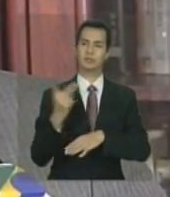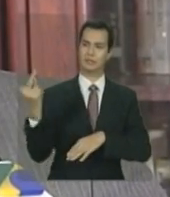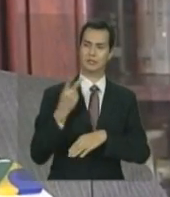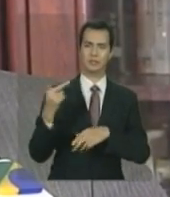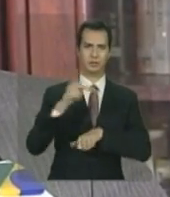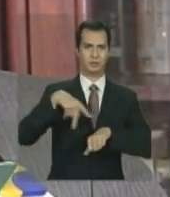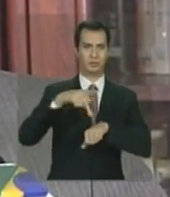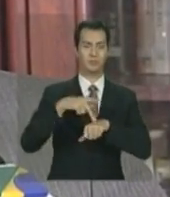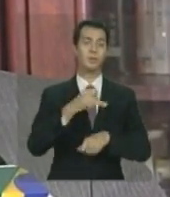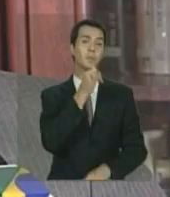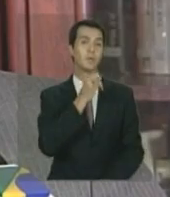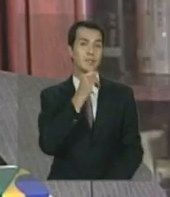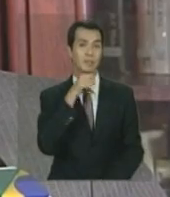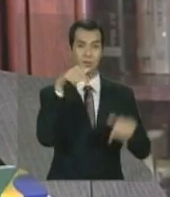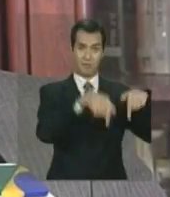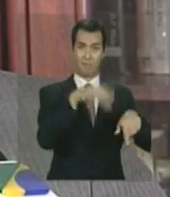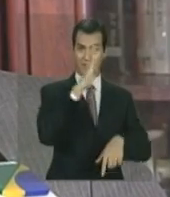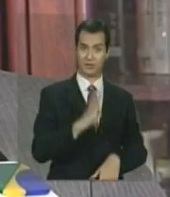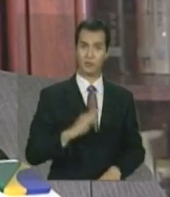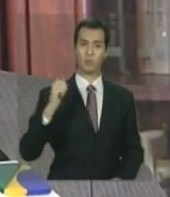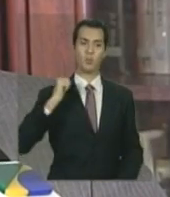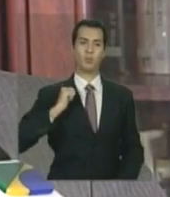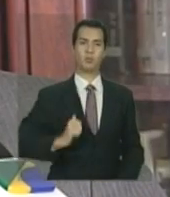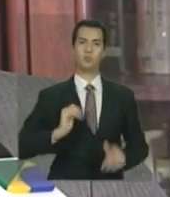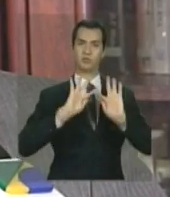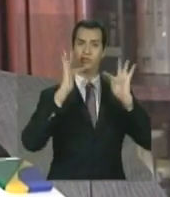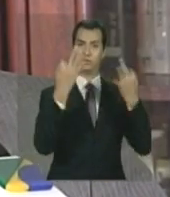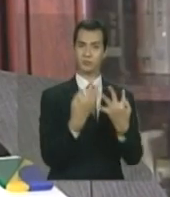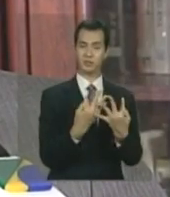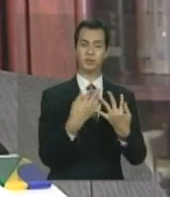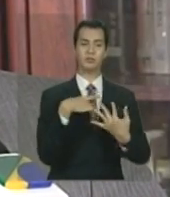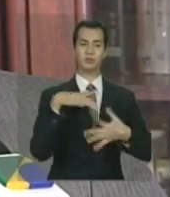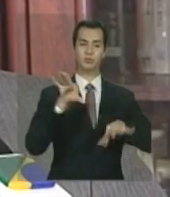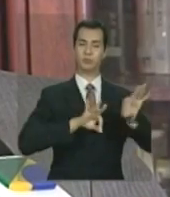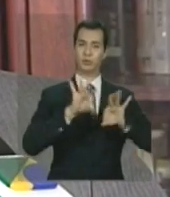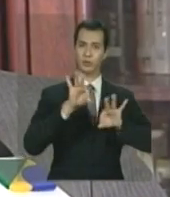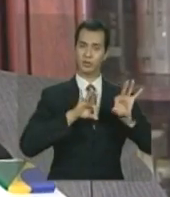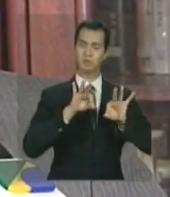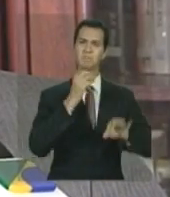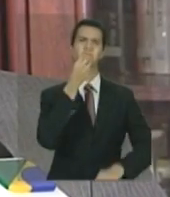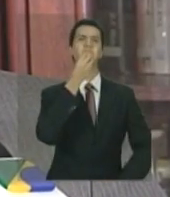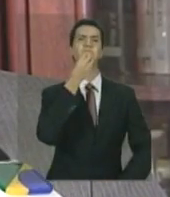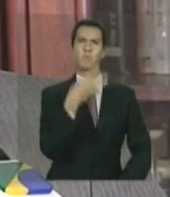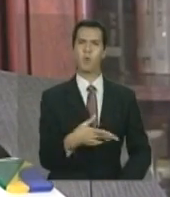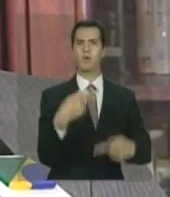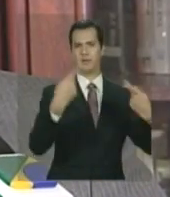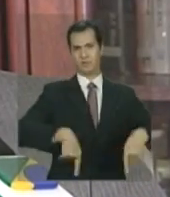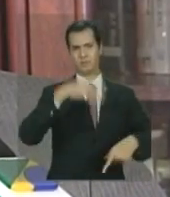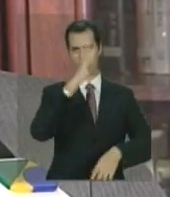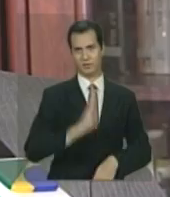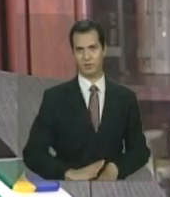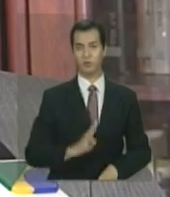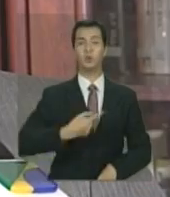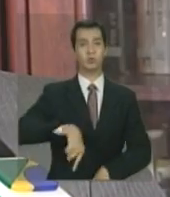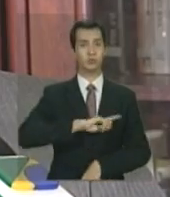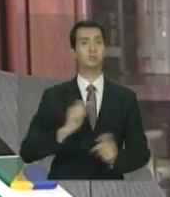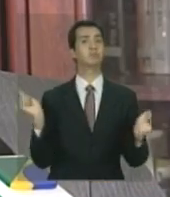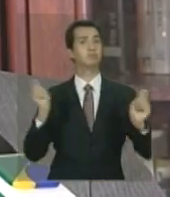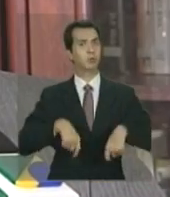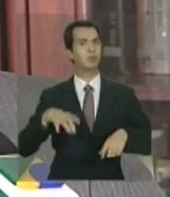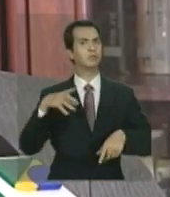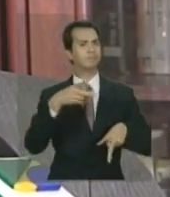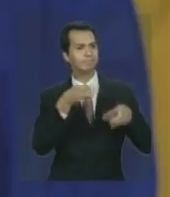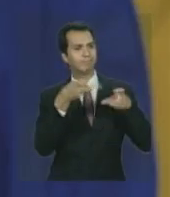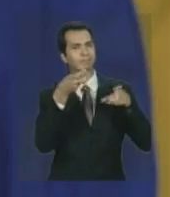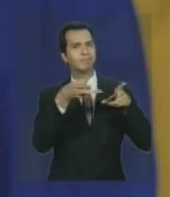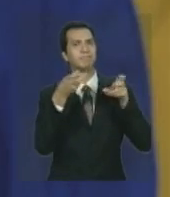exemplo, Bolsa Família é um programa muito, muito bom aqui no Brasil, e nós podemos aprender mais para